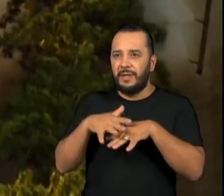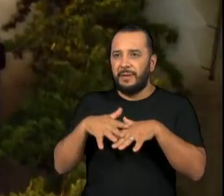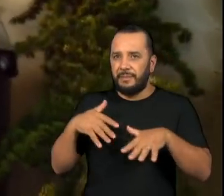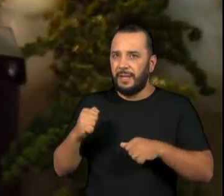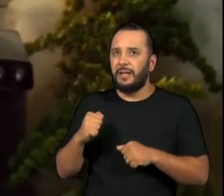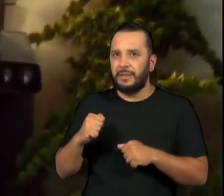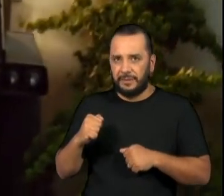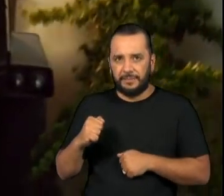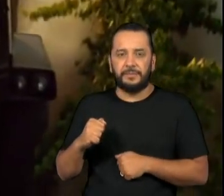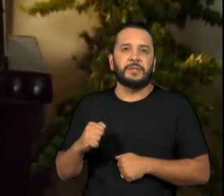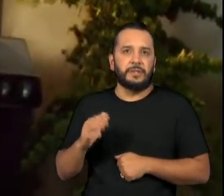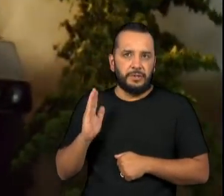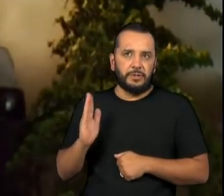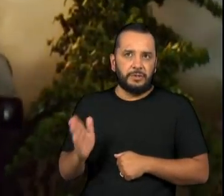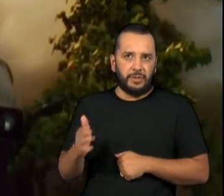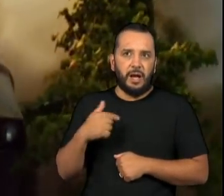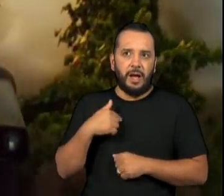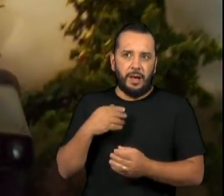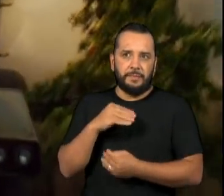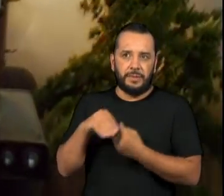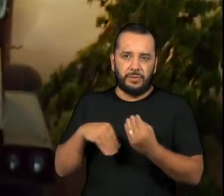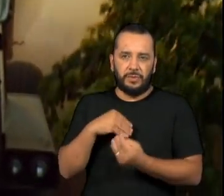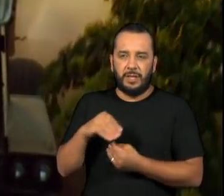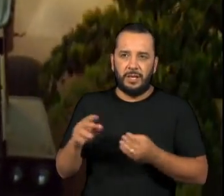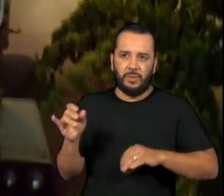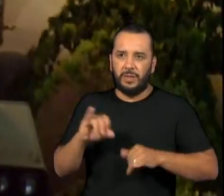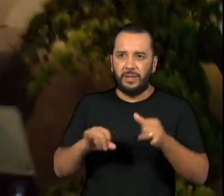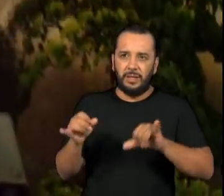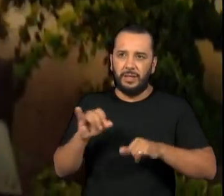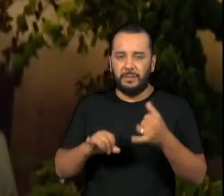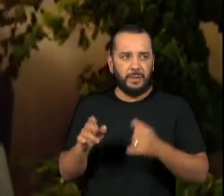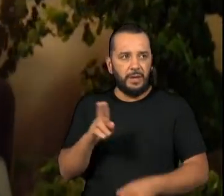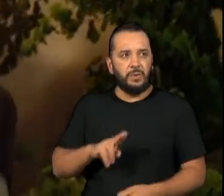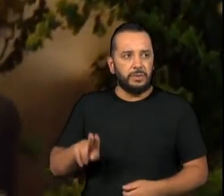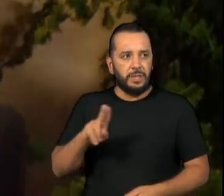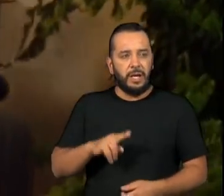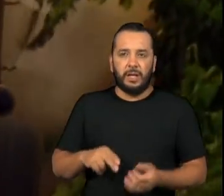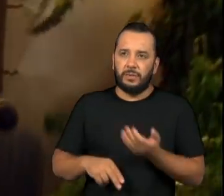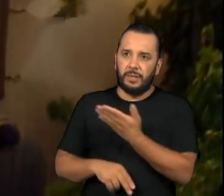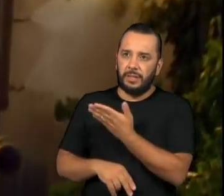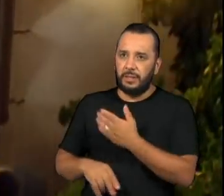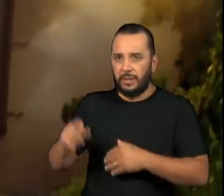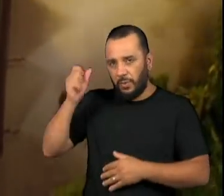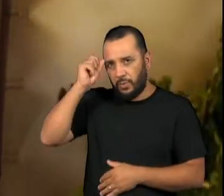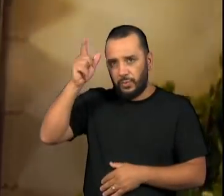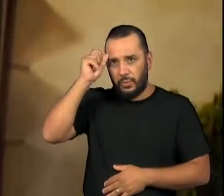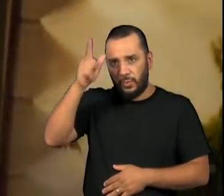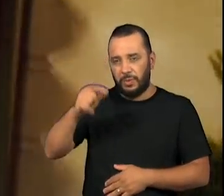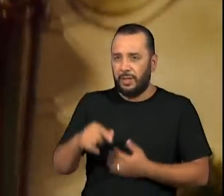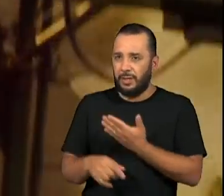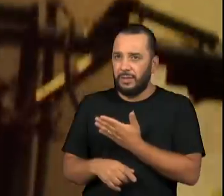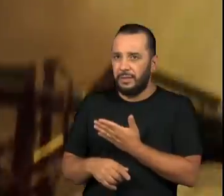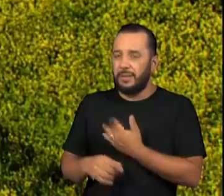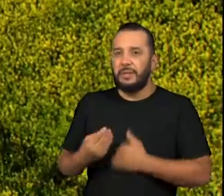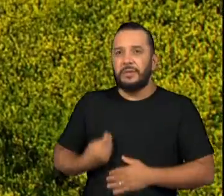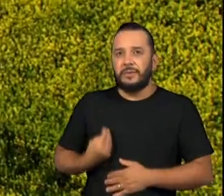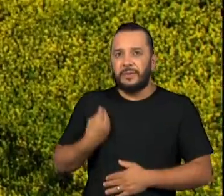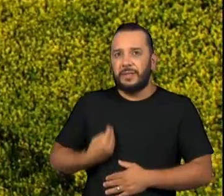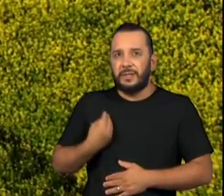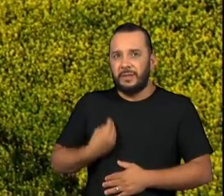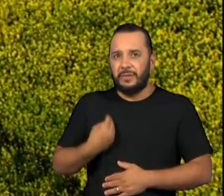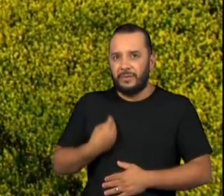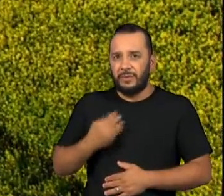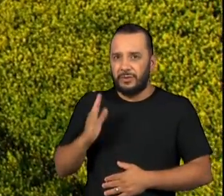gente já tem essa coleção de agroquímicos utilizados nessas culturas presente nas plantas na